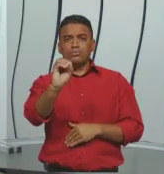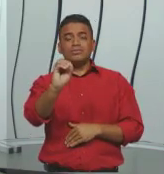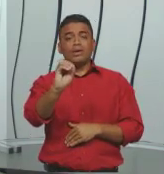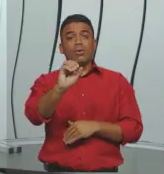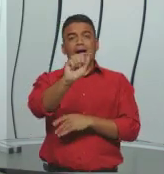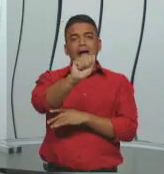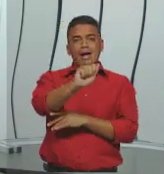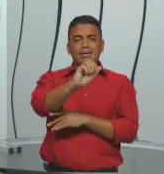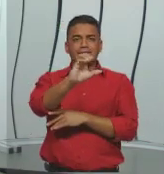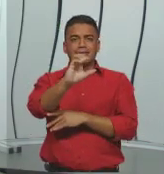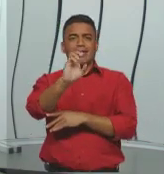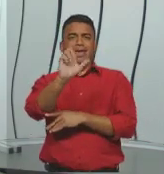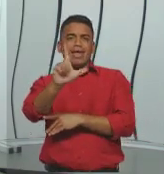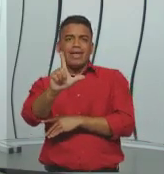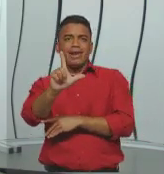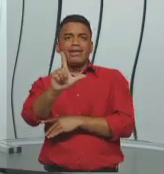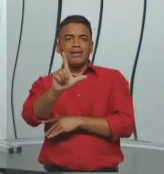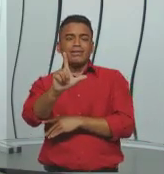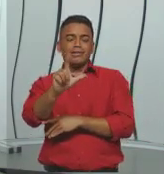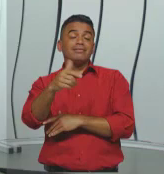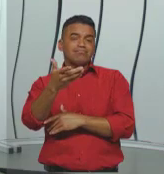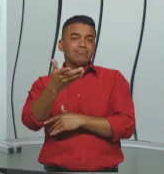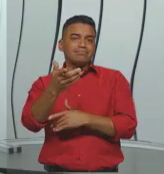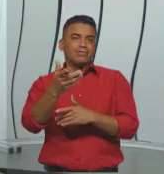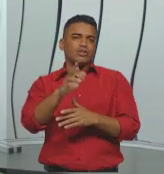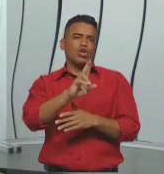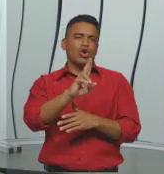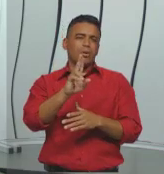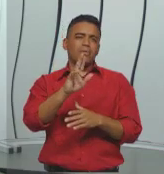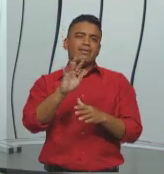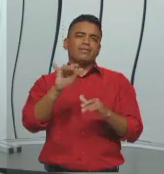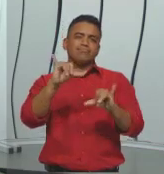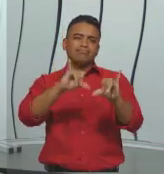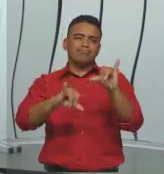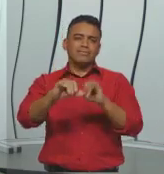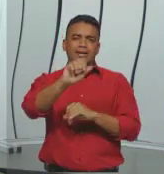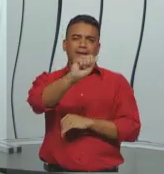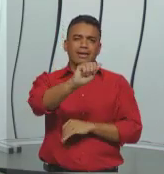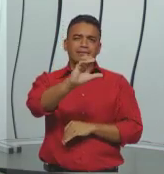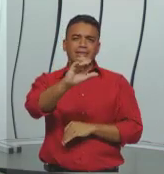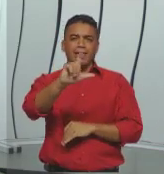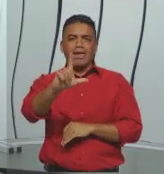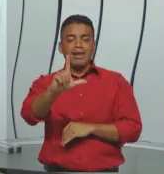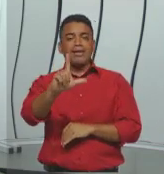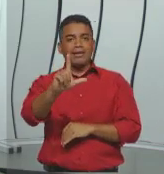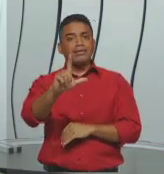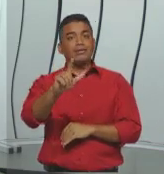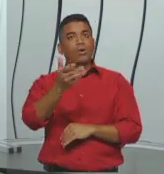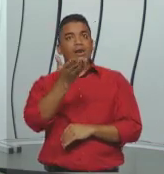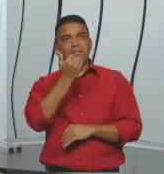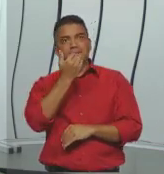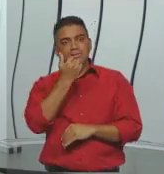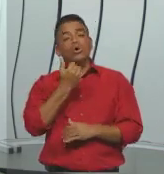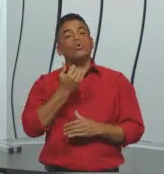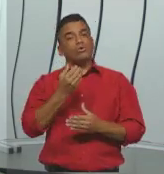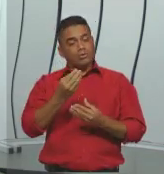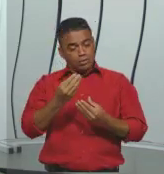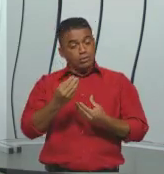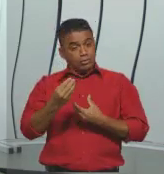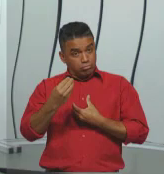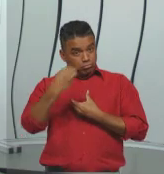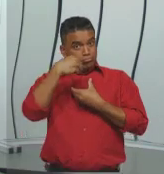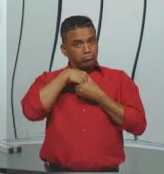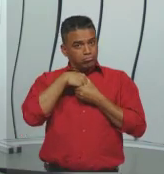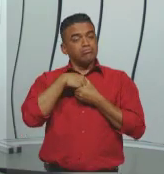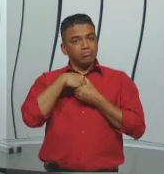NaCl, que é o cloreto de sódio. E uma parte do sódio que a gente adquire na alimentação é através do sal de cozinha, por exemplo. E